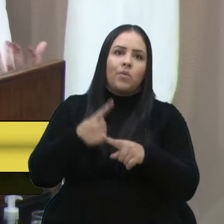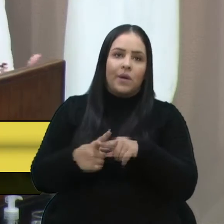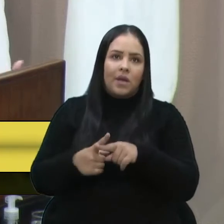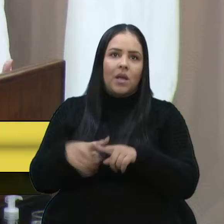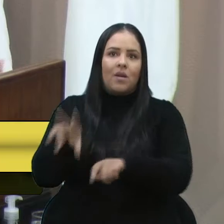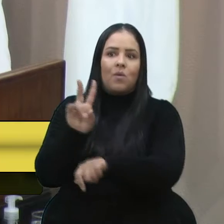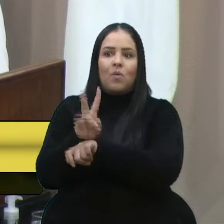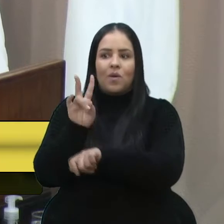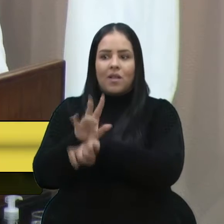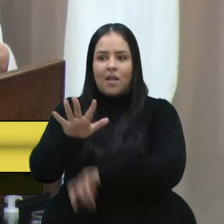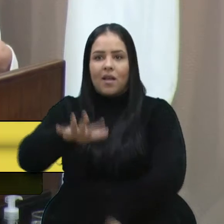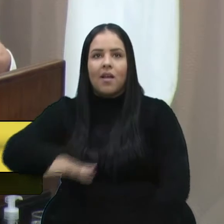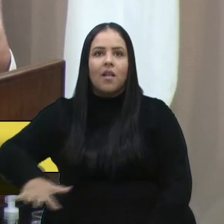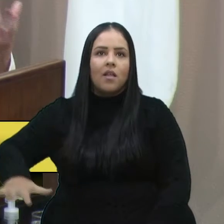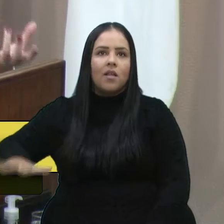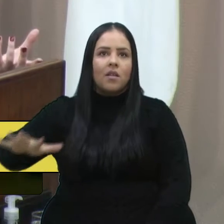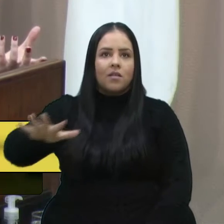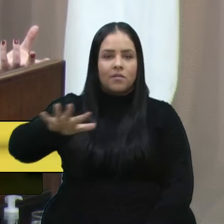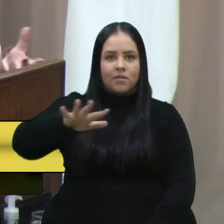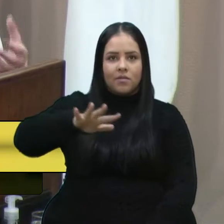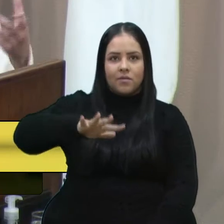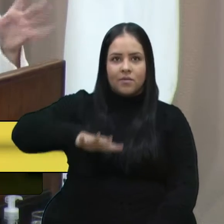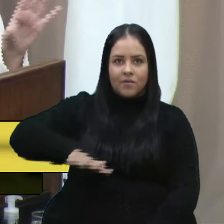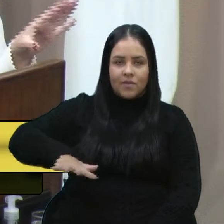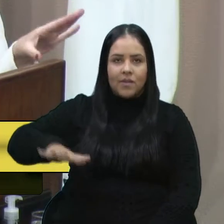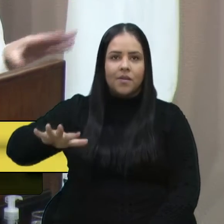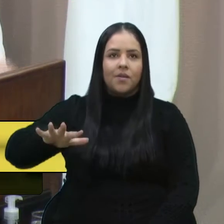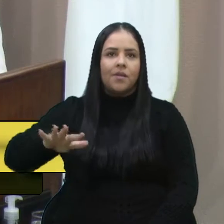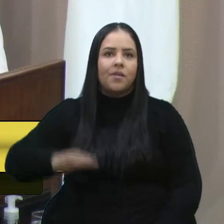aquela região, mas que são alguns